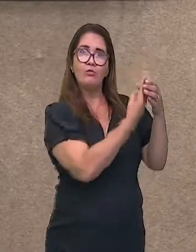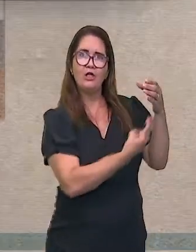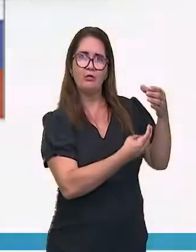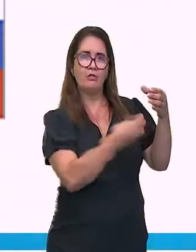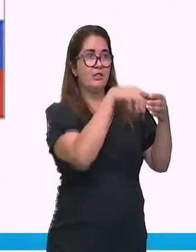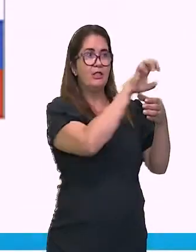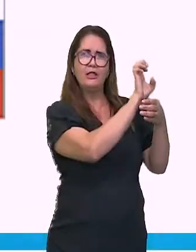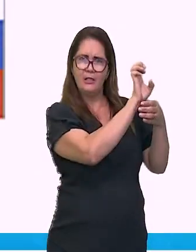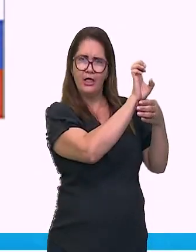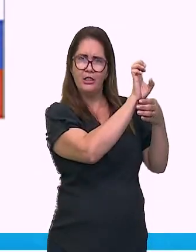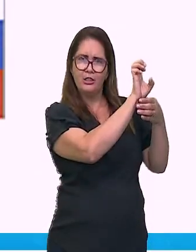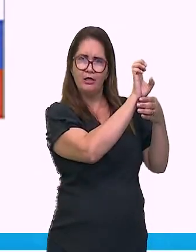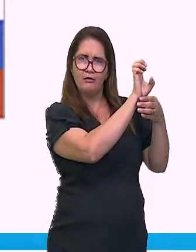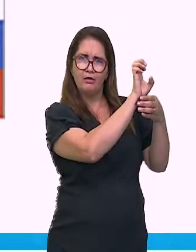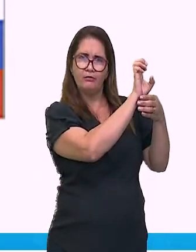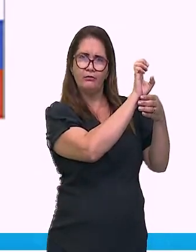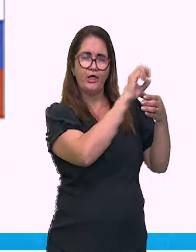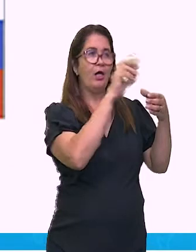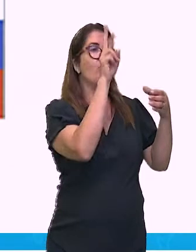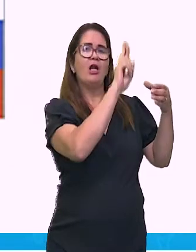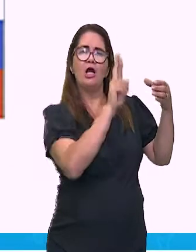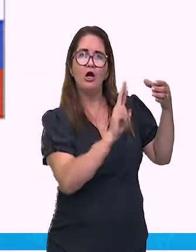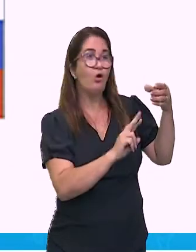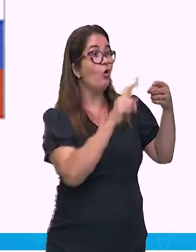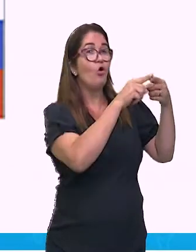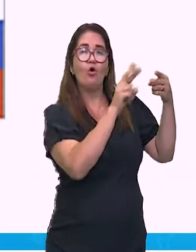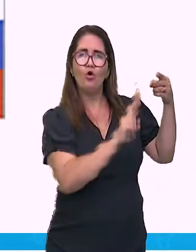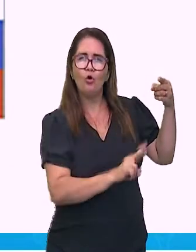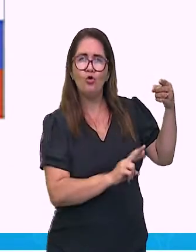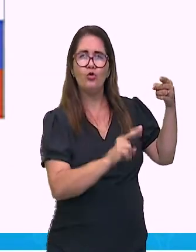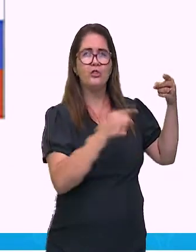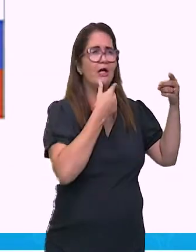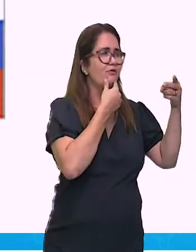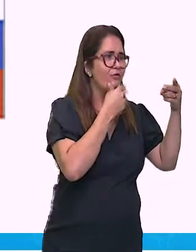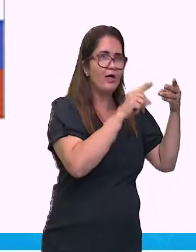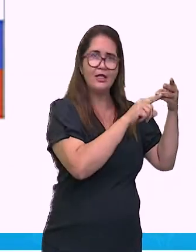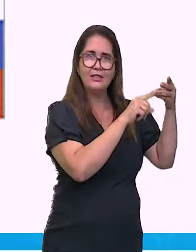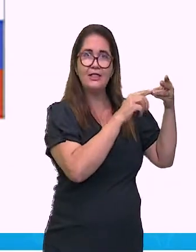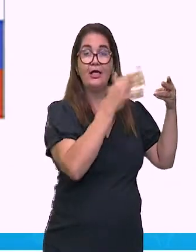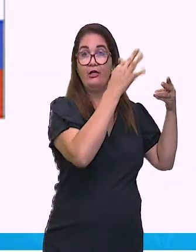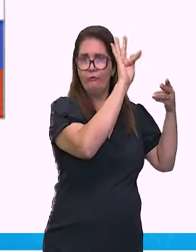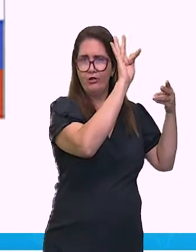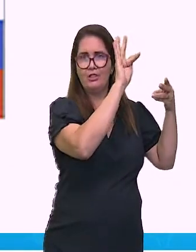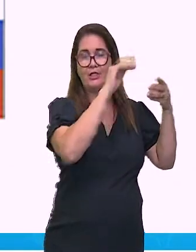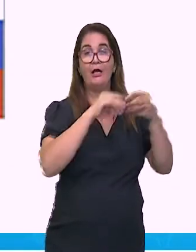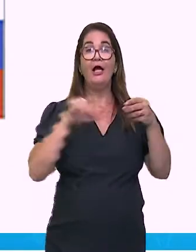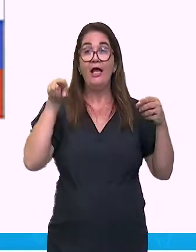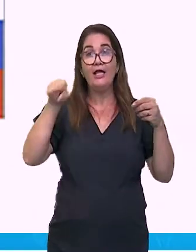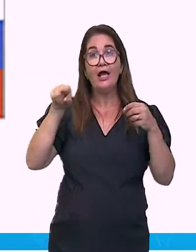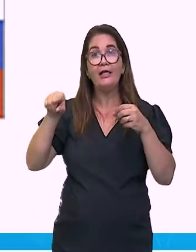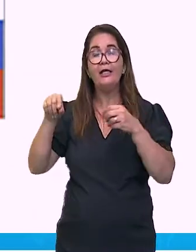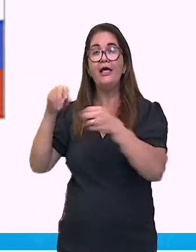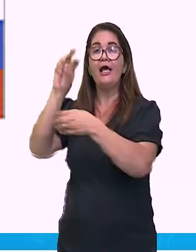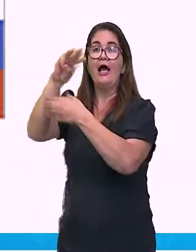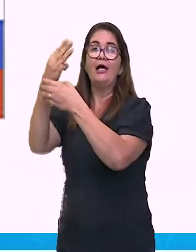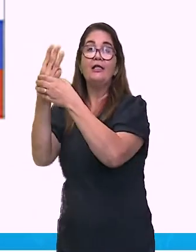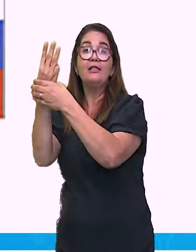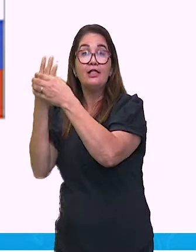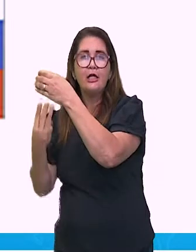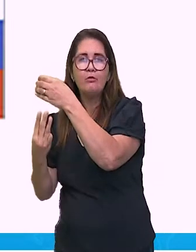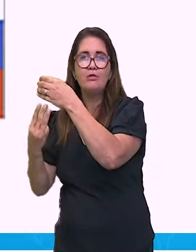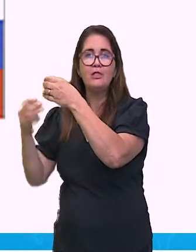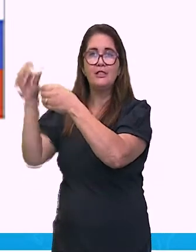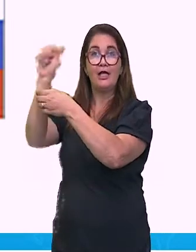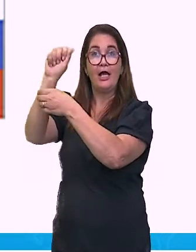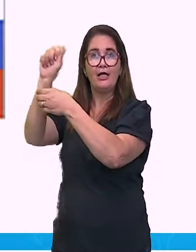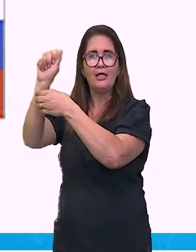Entente foi formada pela Rússia, Grã-Bretanha e França. A Tríplice Aliança foi formada